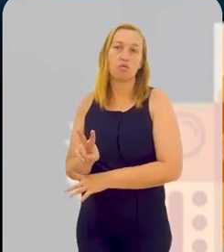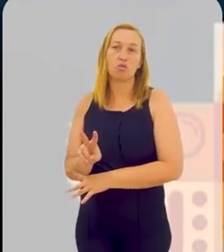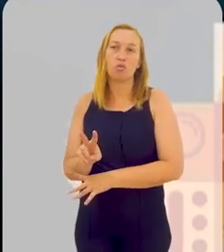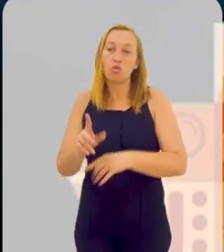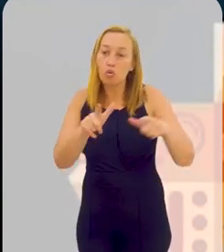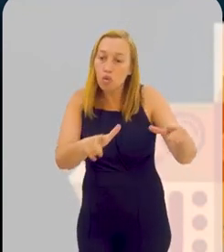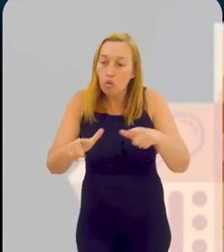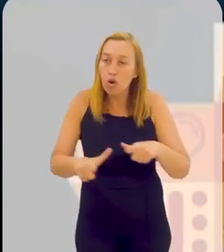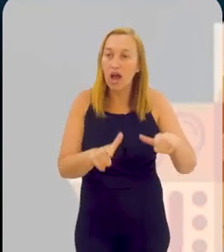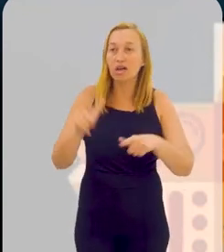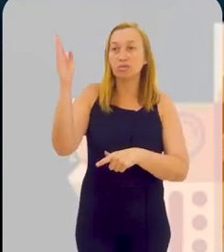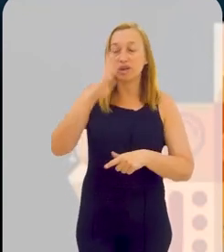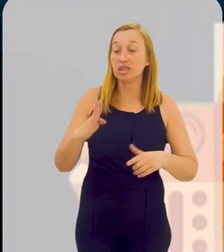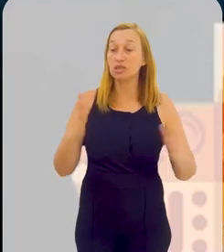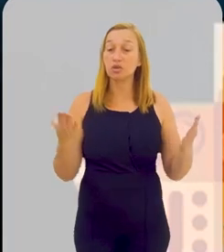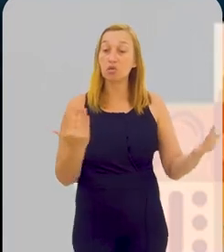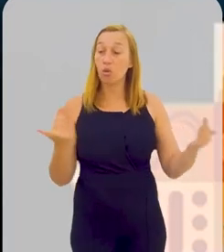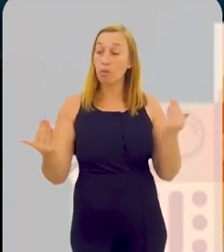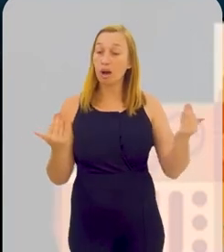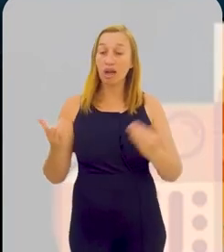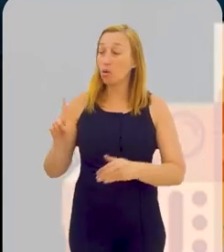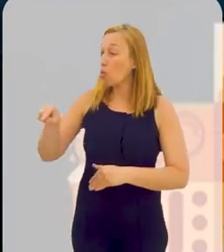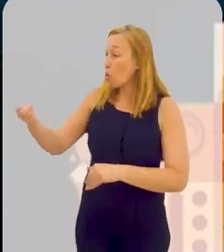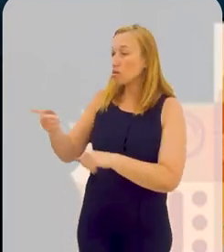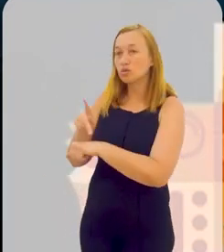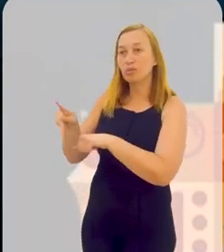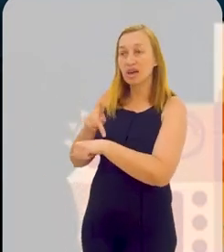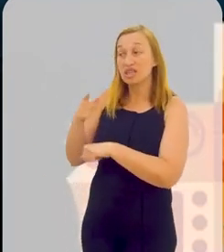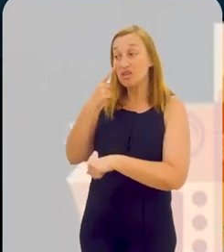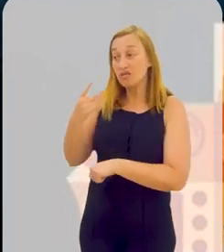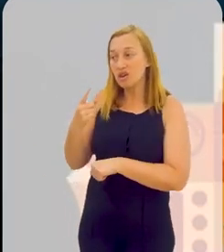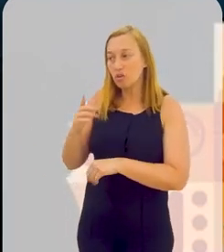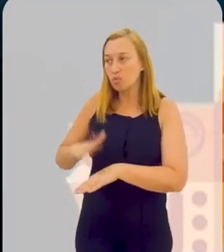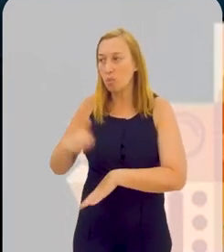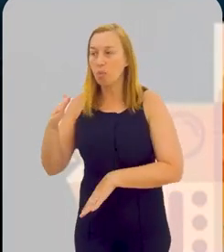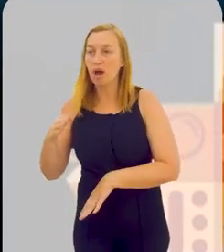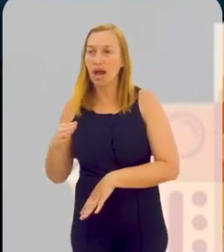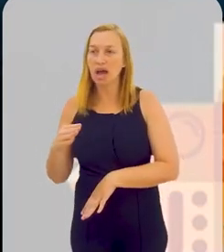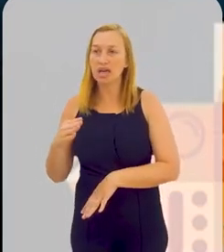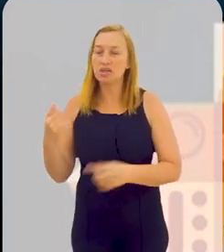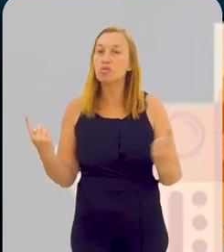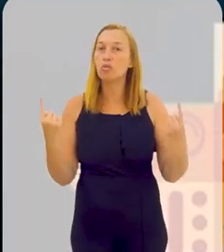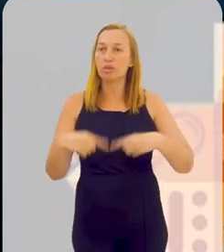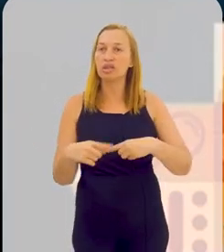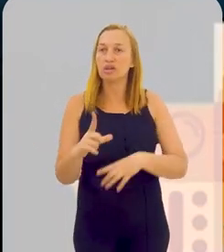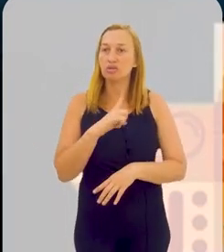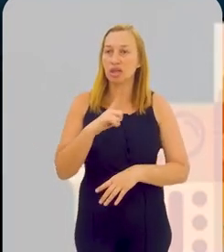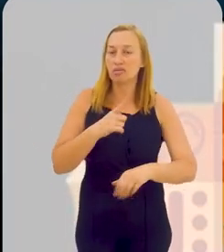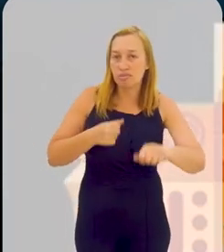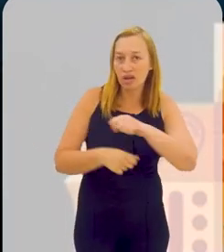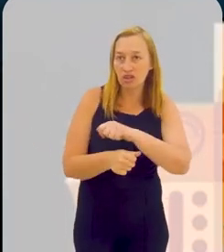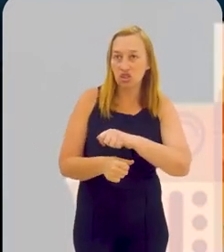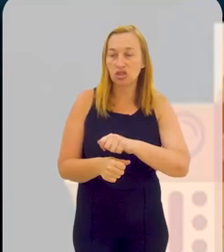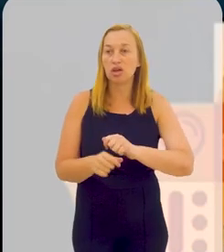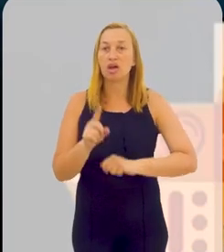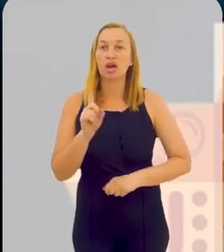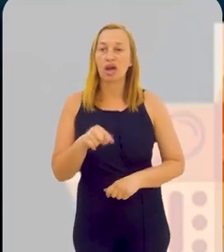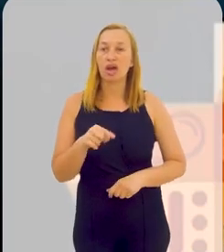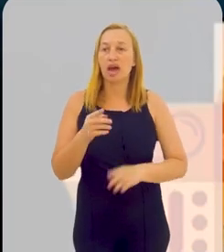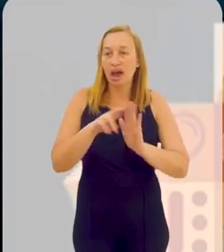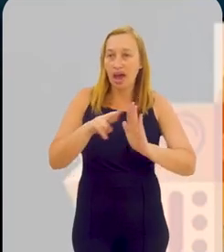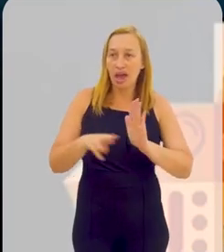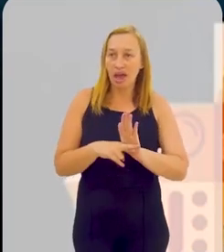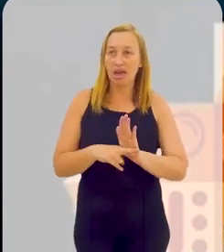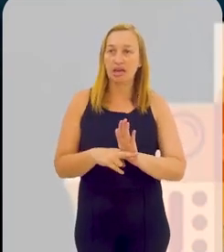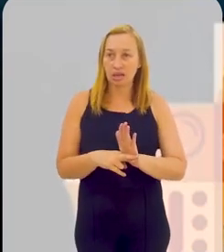né, o ambiente no Brasil, mas comparam com outros países e veem onde é que está mais competitivo para investir.